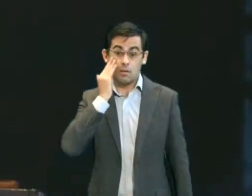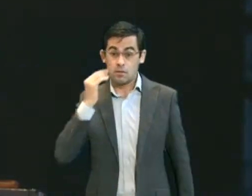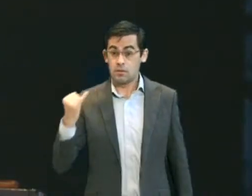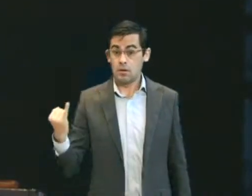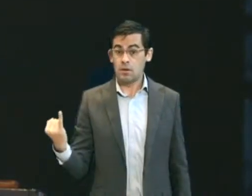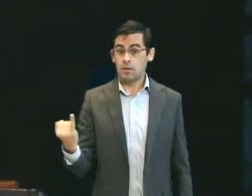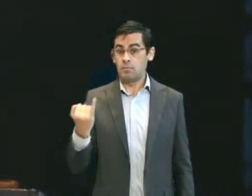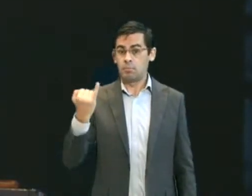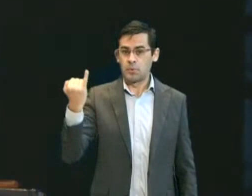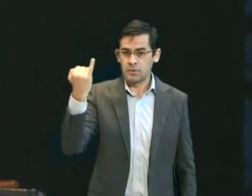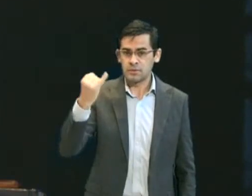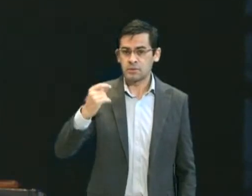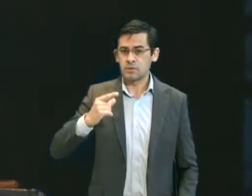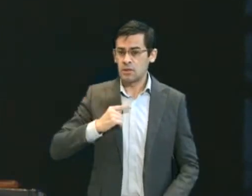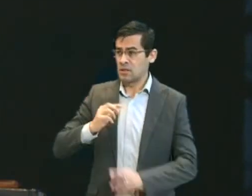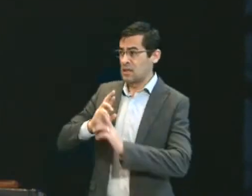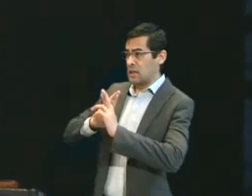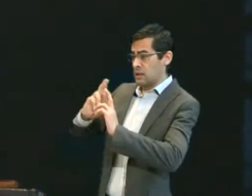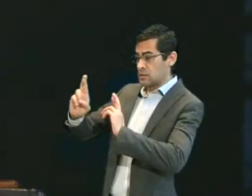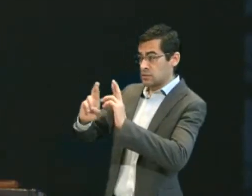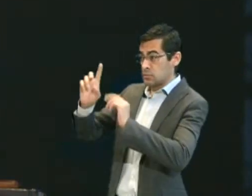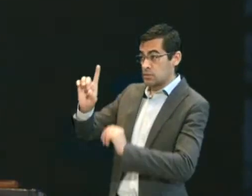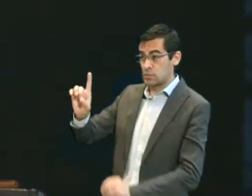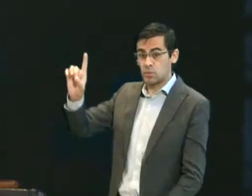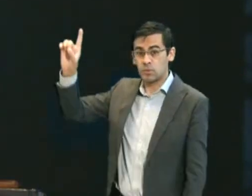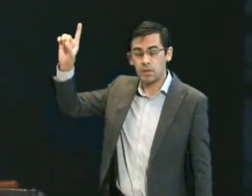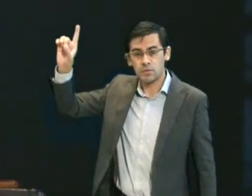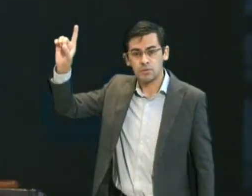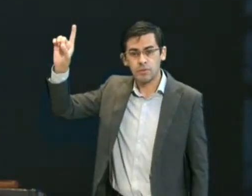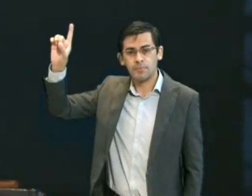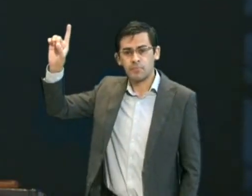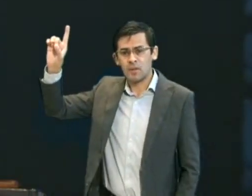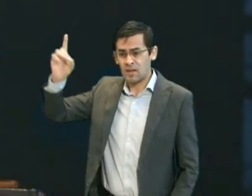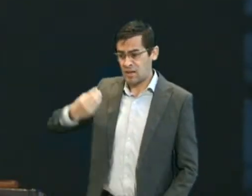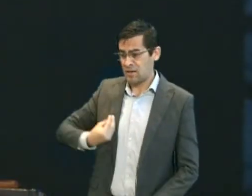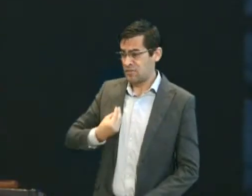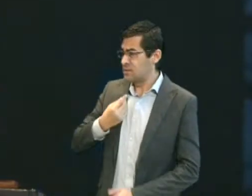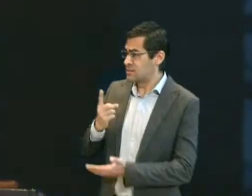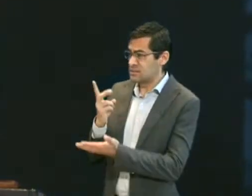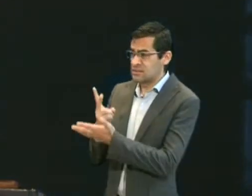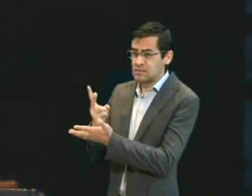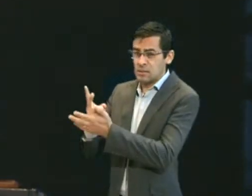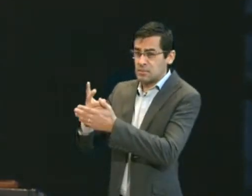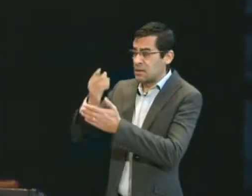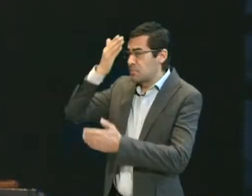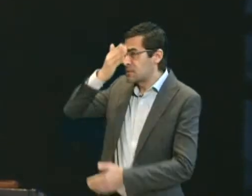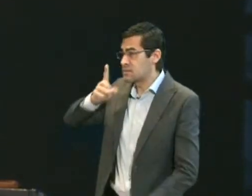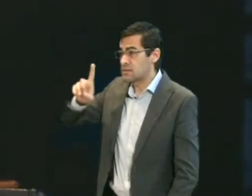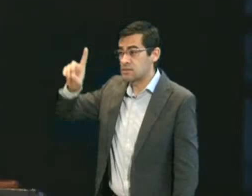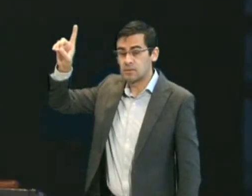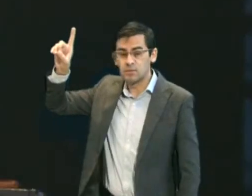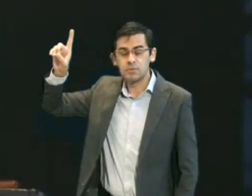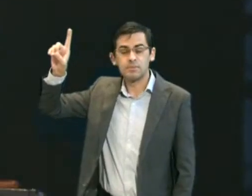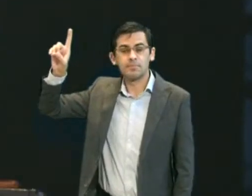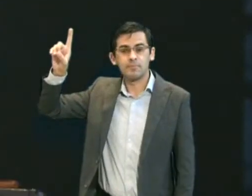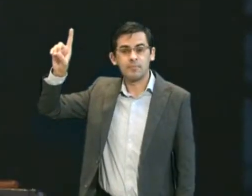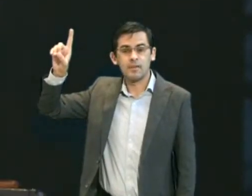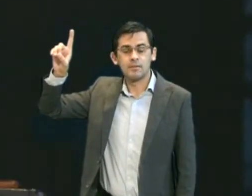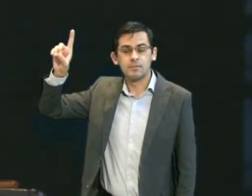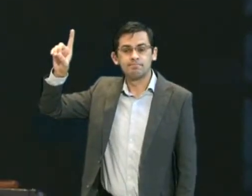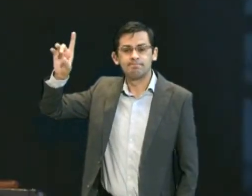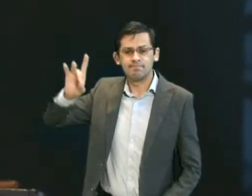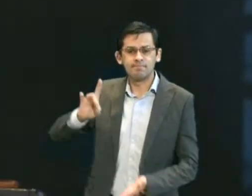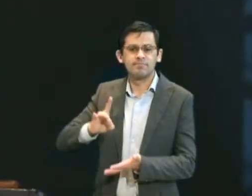valorizarmos a intimidade com Deus, a vida constante na presença do Senhor, é que